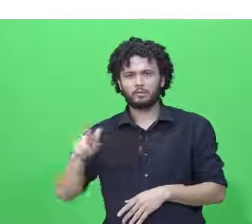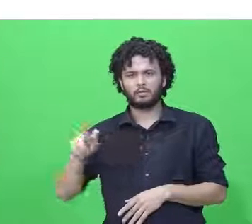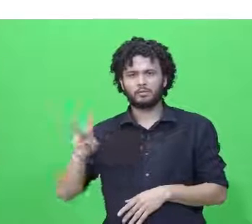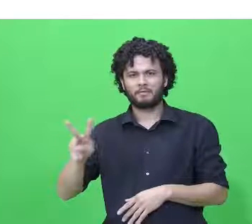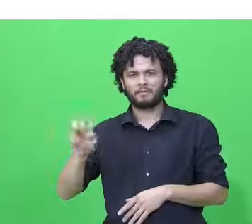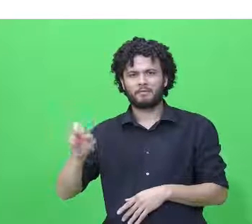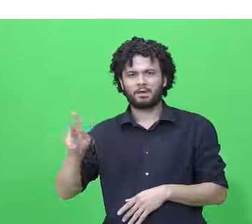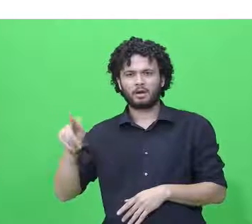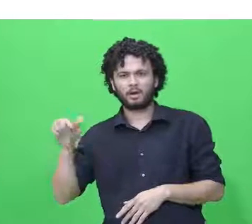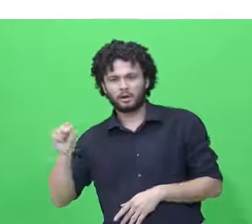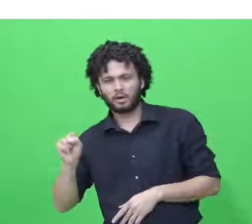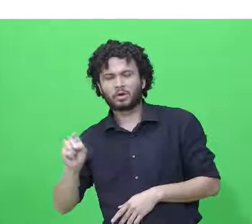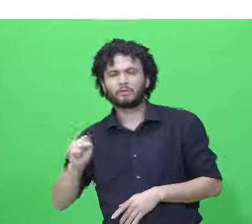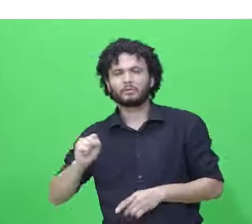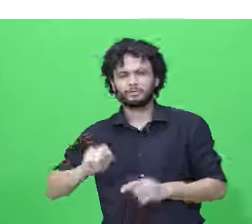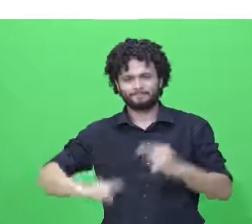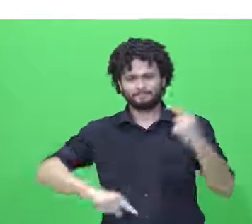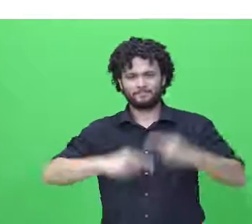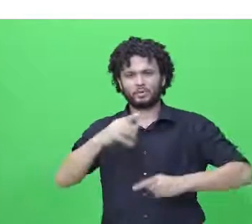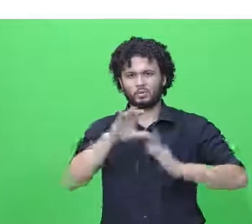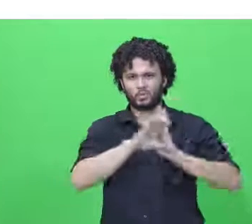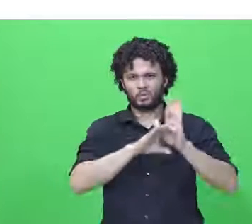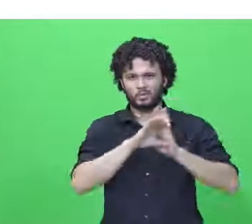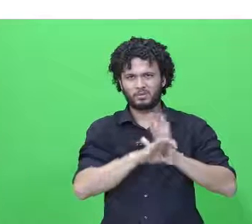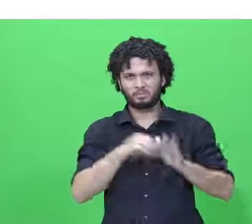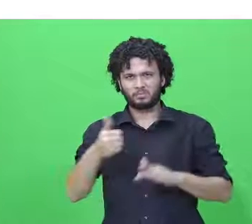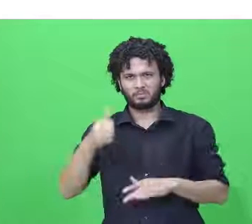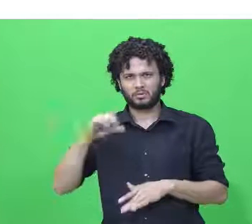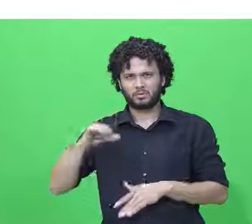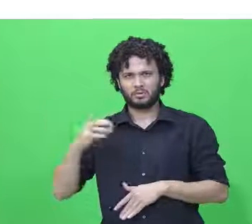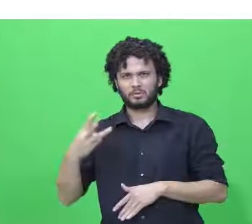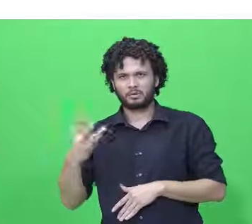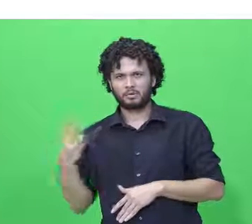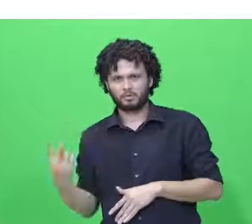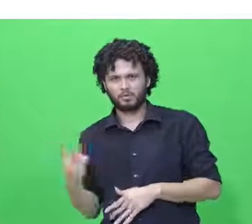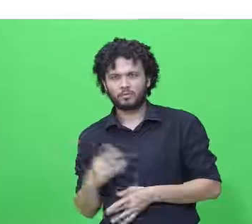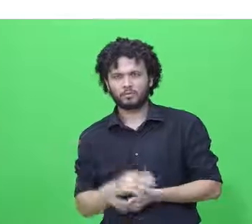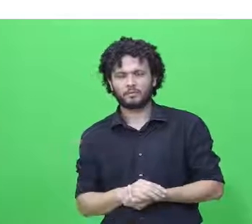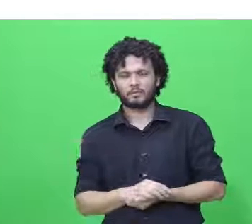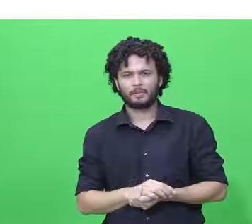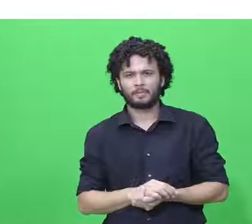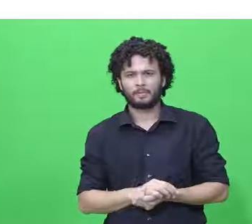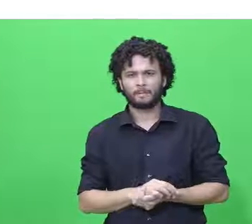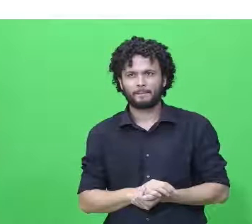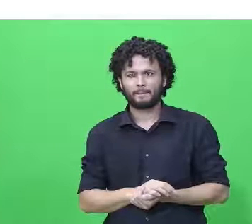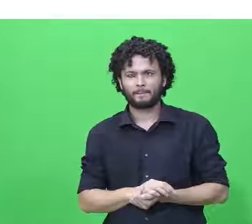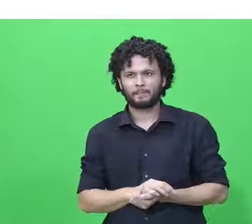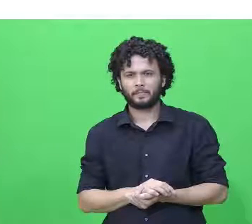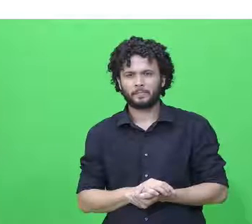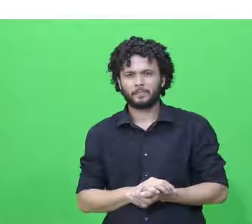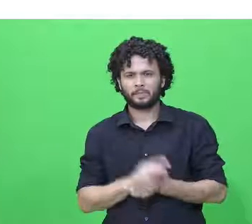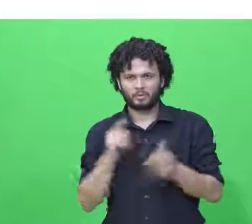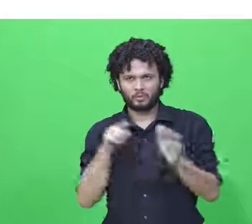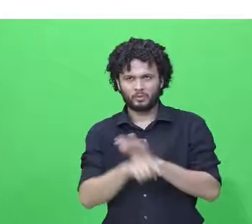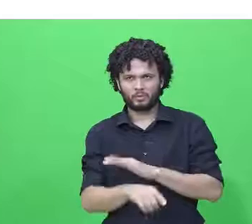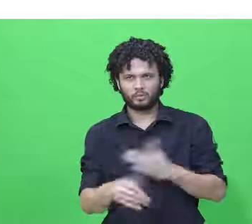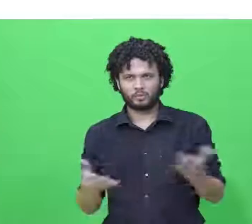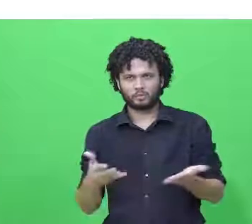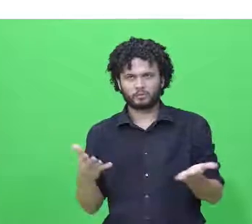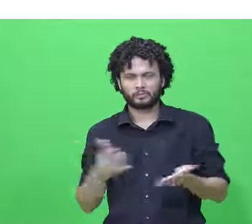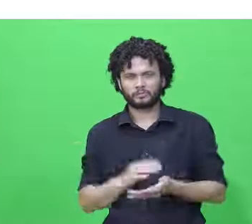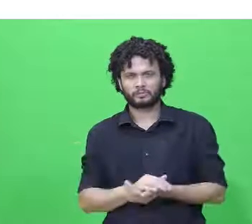justamente a Revolução Constitucionalista de 1932. Vamos colocar então aí, né, a questão em si.